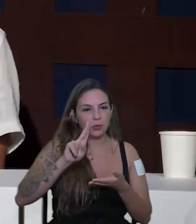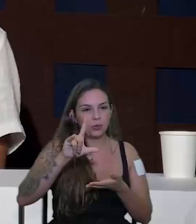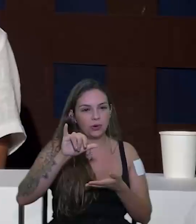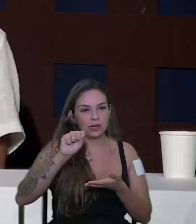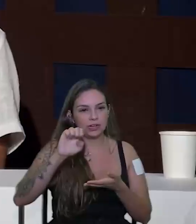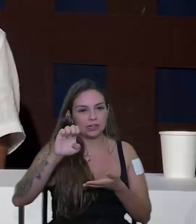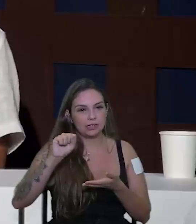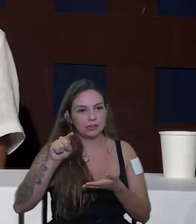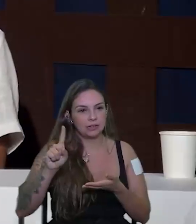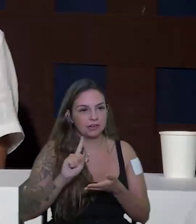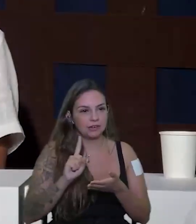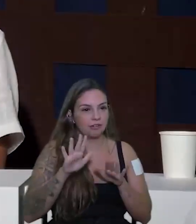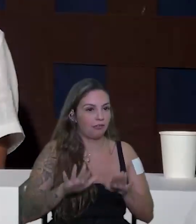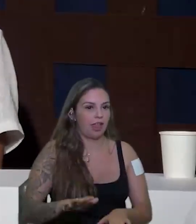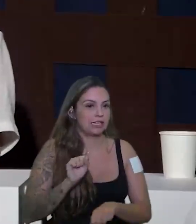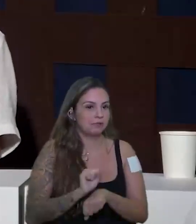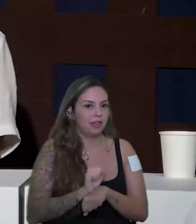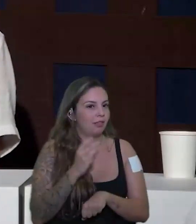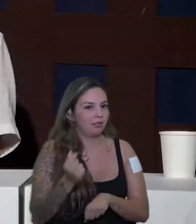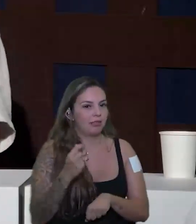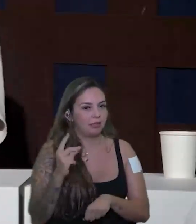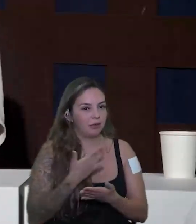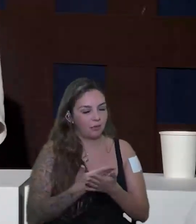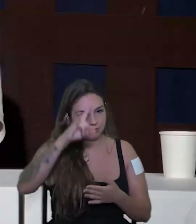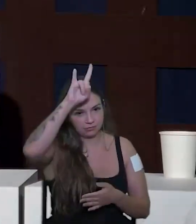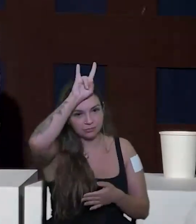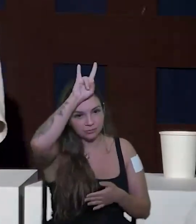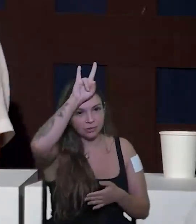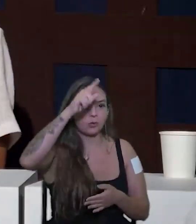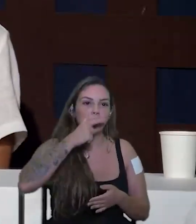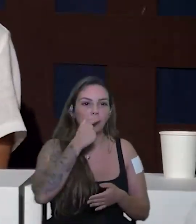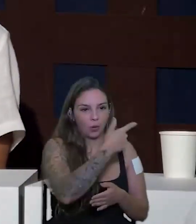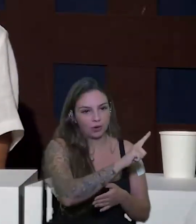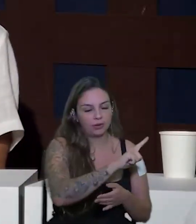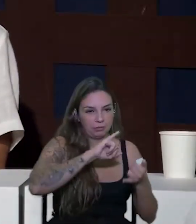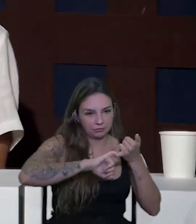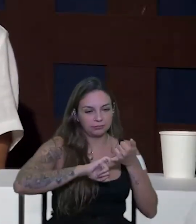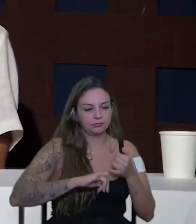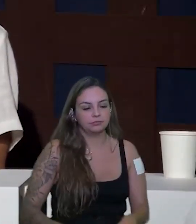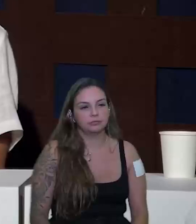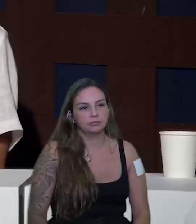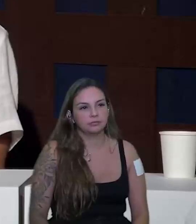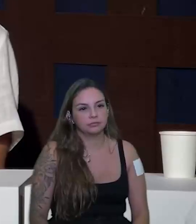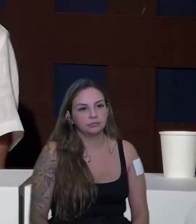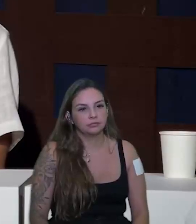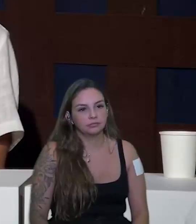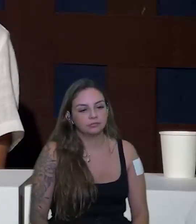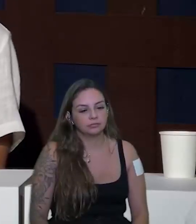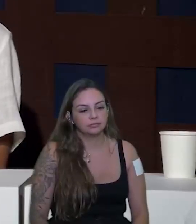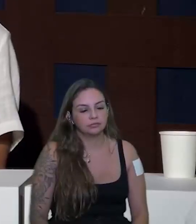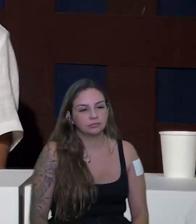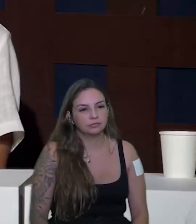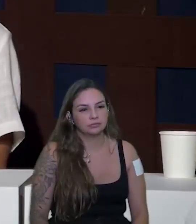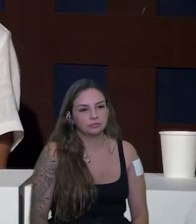em que a Penélope não fica esperando durante tanto tempo e começa a atrair, né, o Ulisses. Né? E